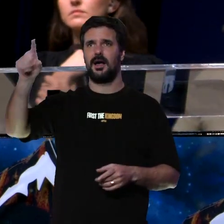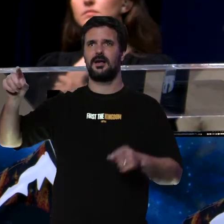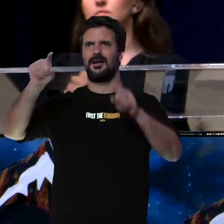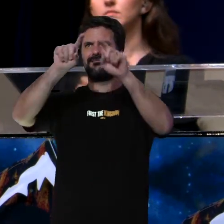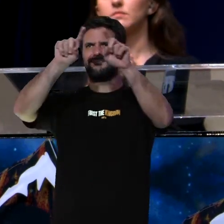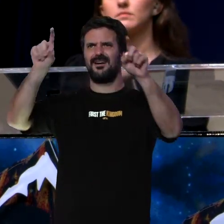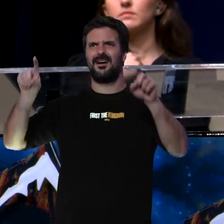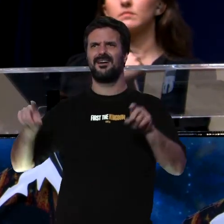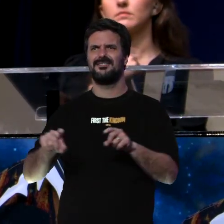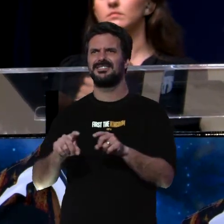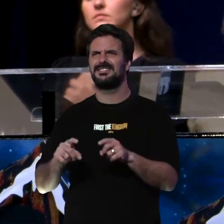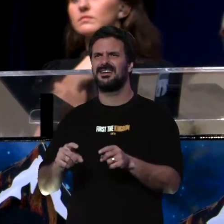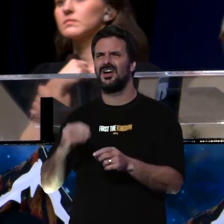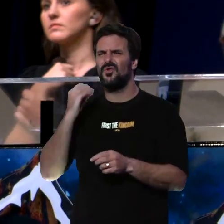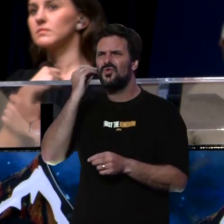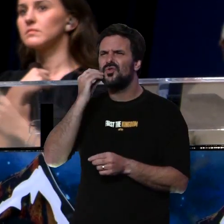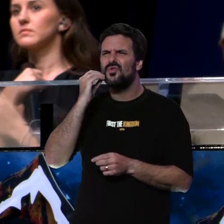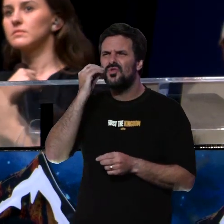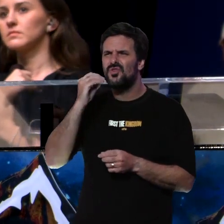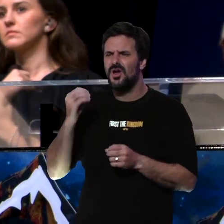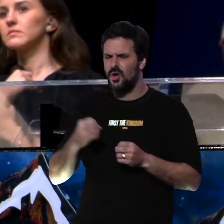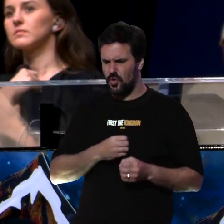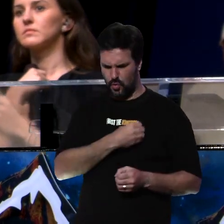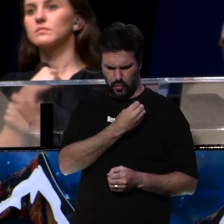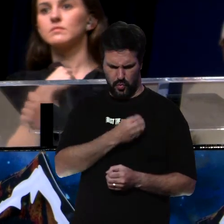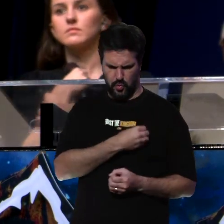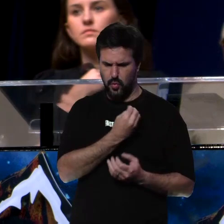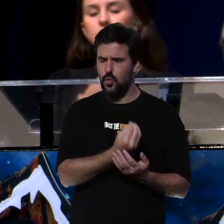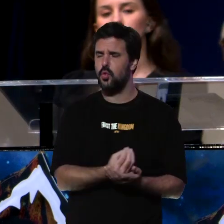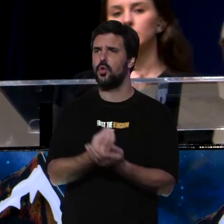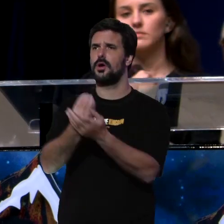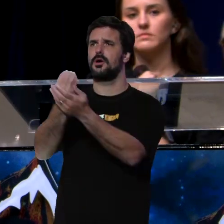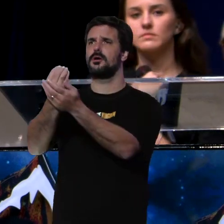teu coração na presença de Deus agora, colocando as